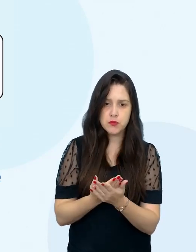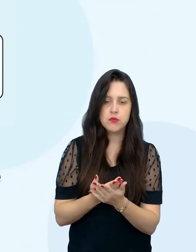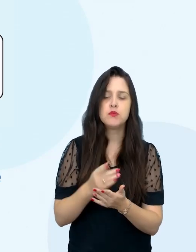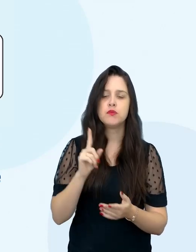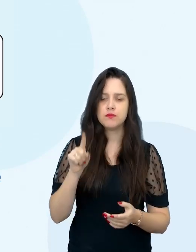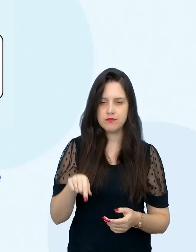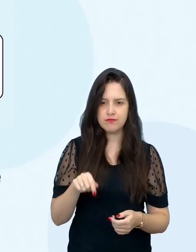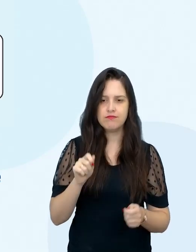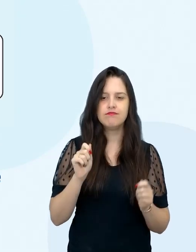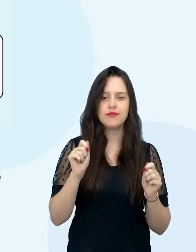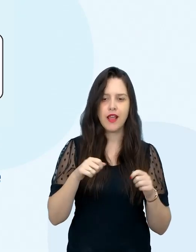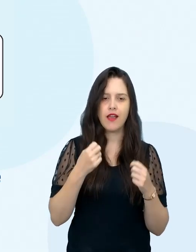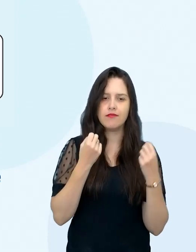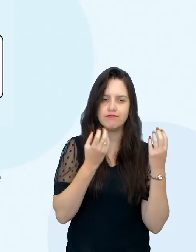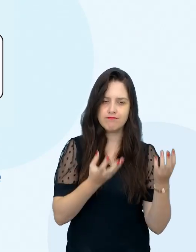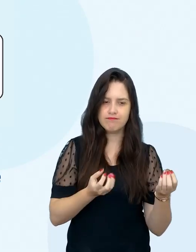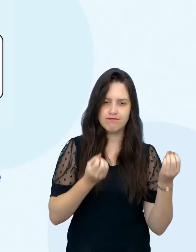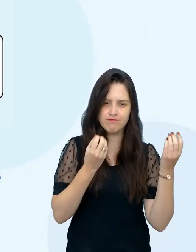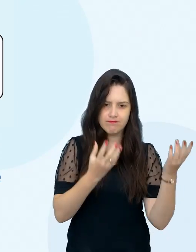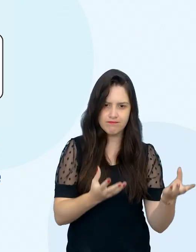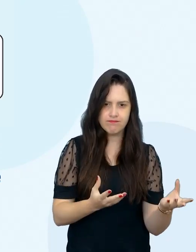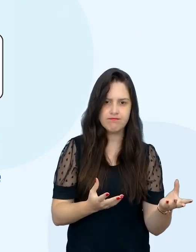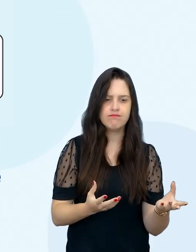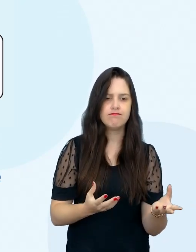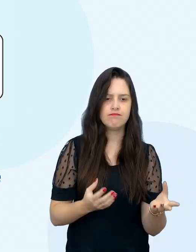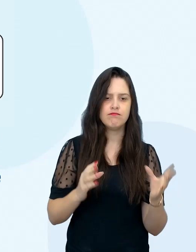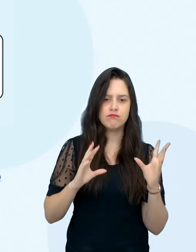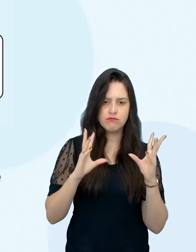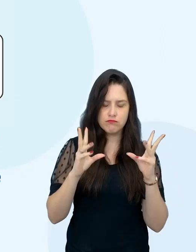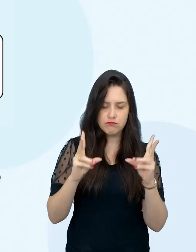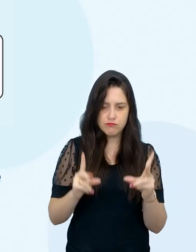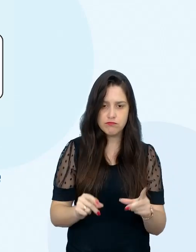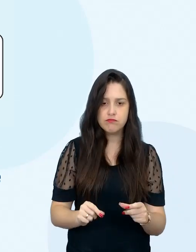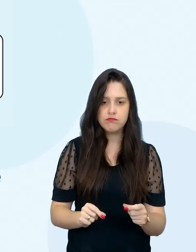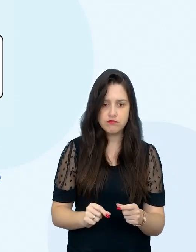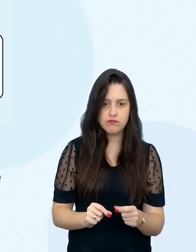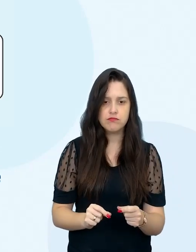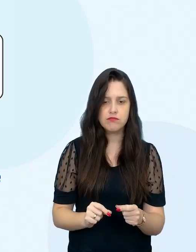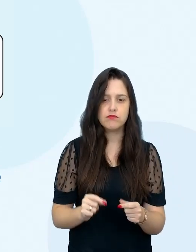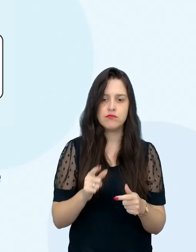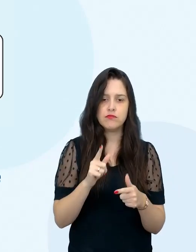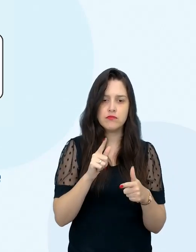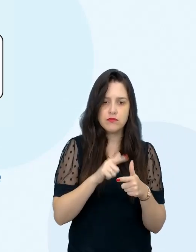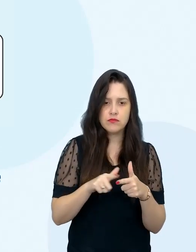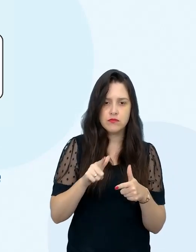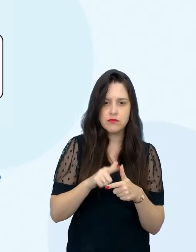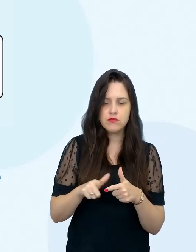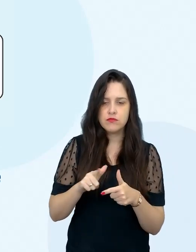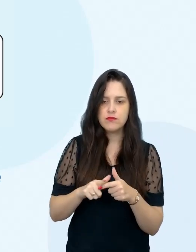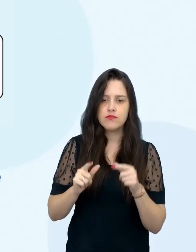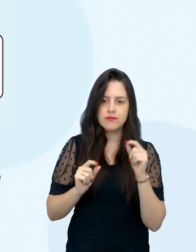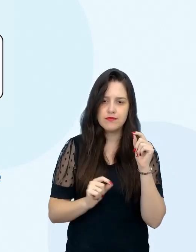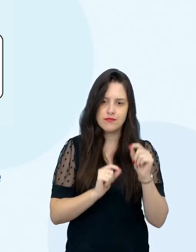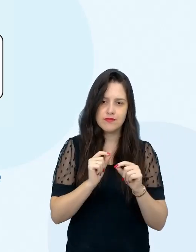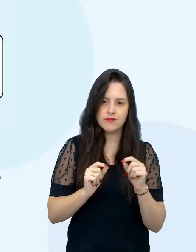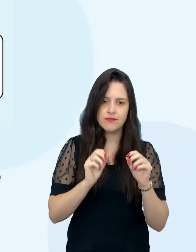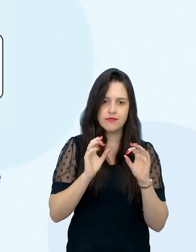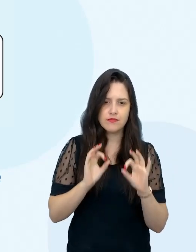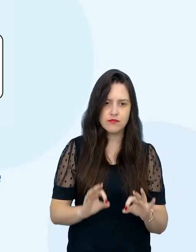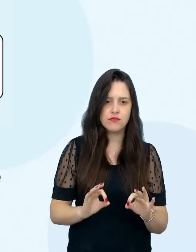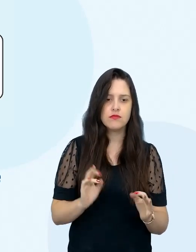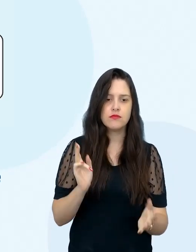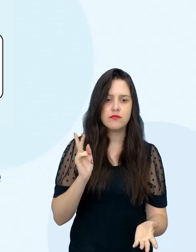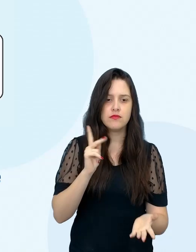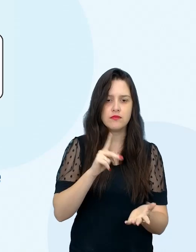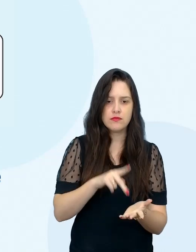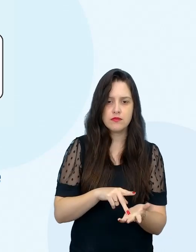aí das formações, né, das atividades, assim como toda a metodologia ativa. Então, o estudante, ele é um ator do processo, né, do ensino e aprendizagem,